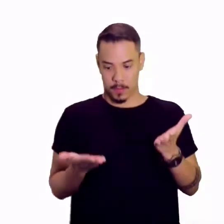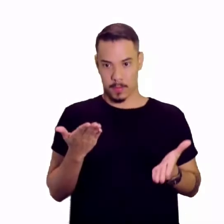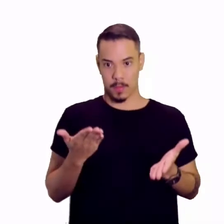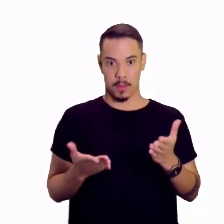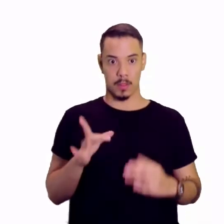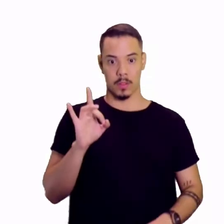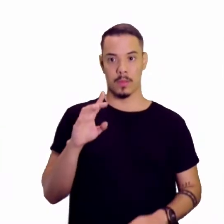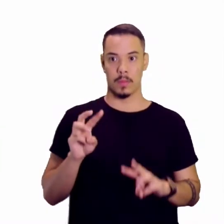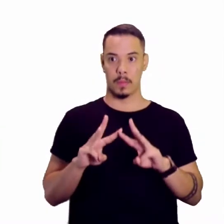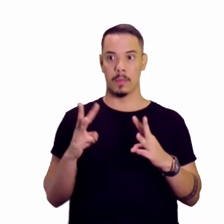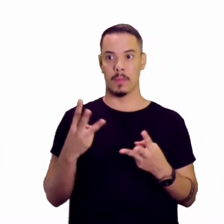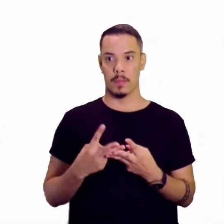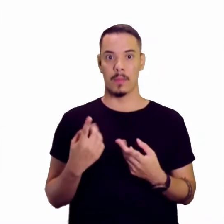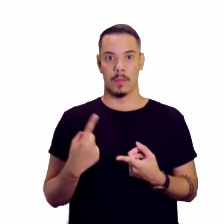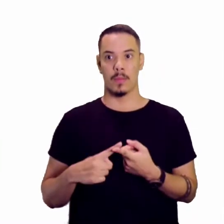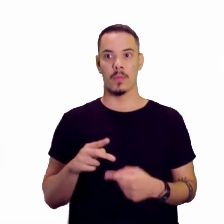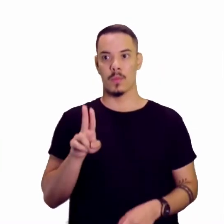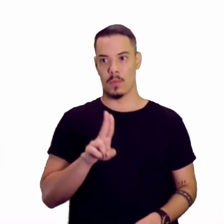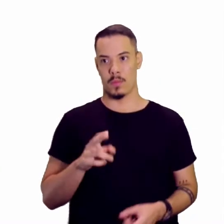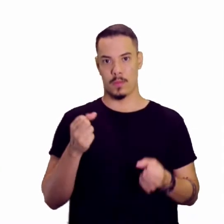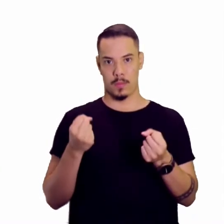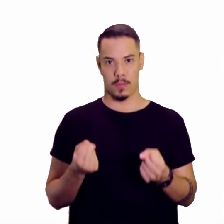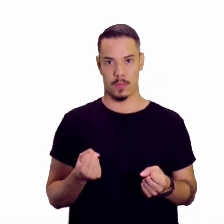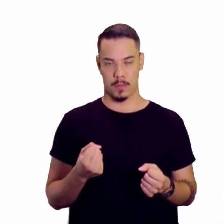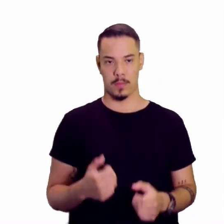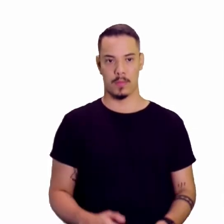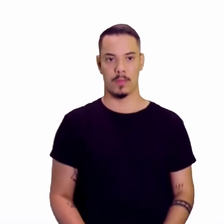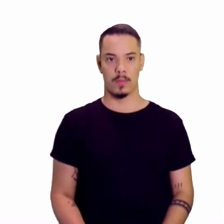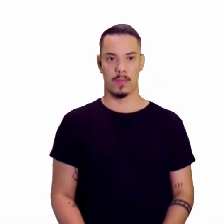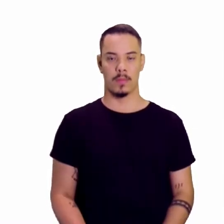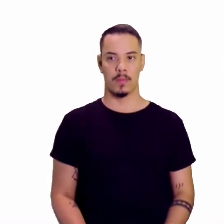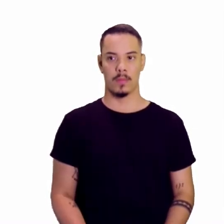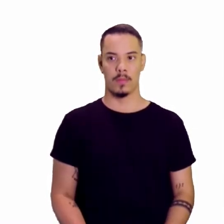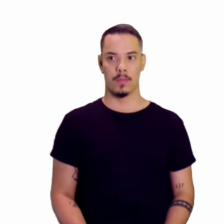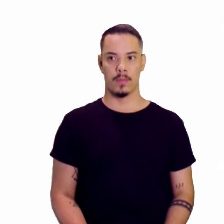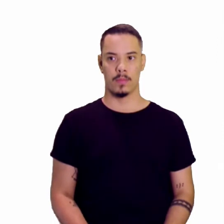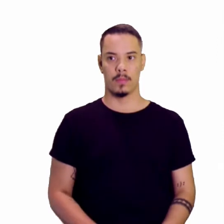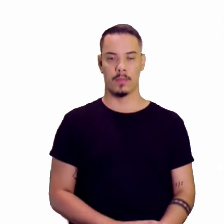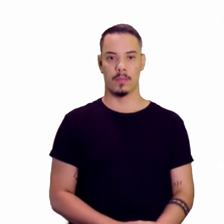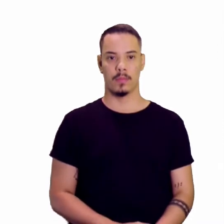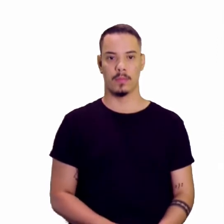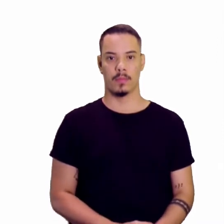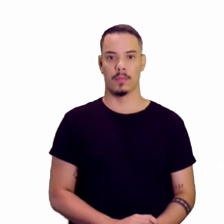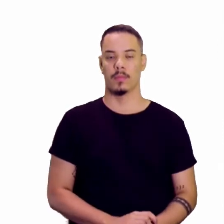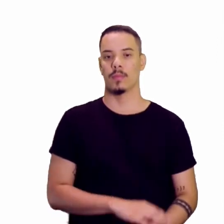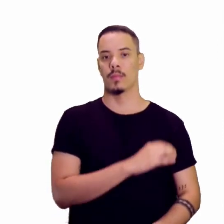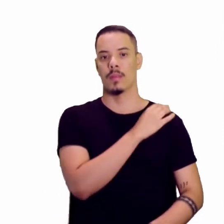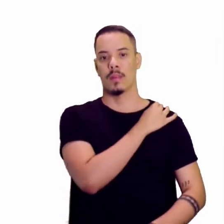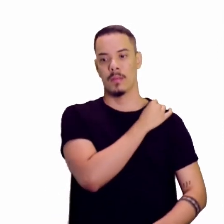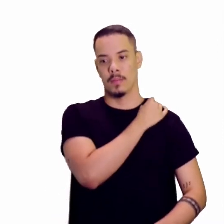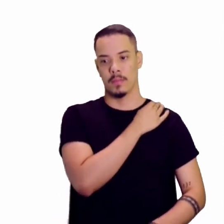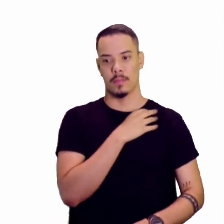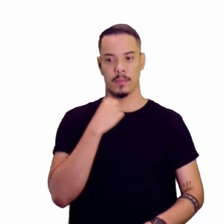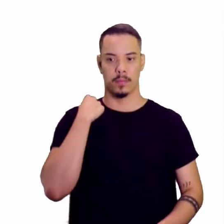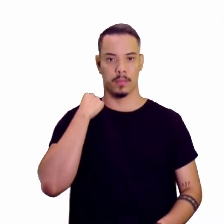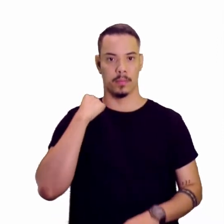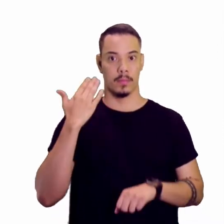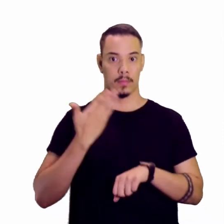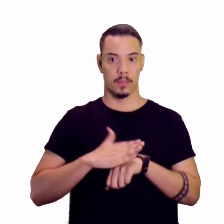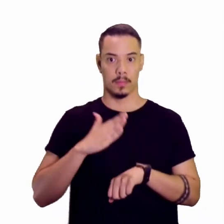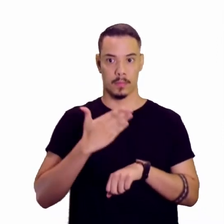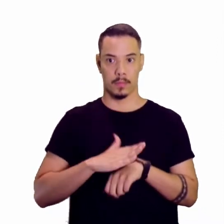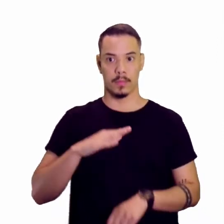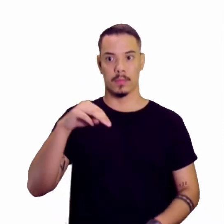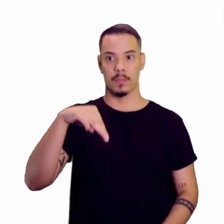sua massa porque mediu o peso. Exato. Então, ali, pessoal, na prática, esse processo de obtenção de M